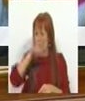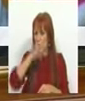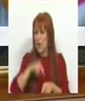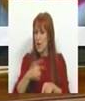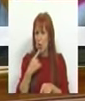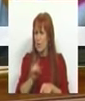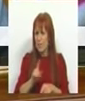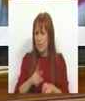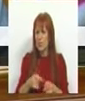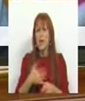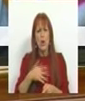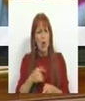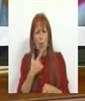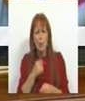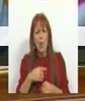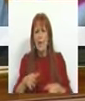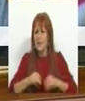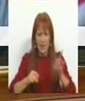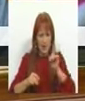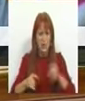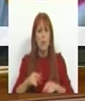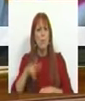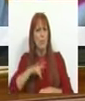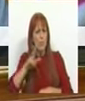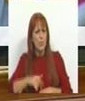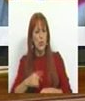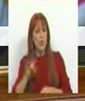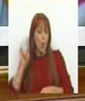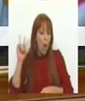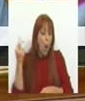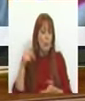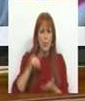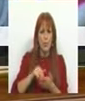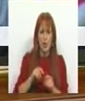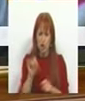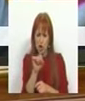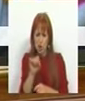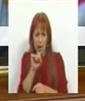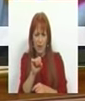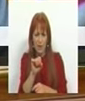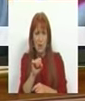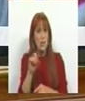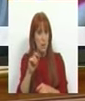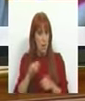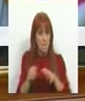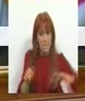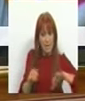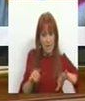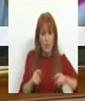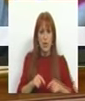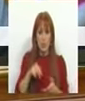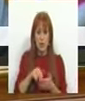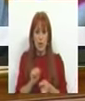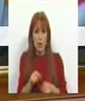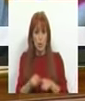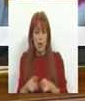isso que nós não percebemos e que nós não podemos aceitar, que Portugal, apesar de ter uma posição geográfica periférica, a sua